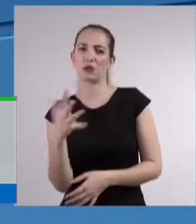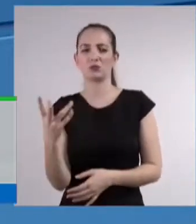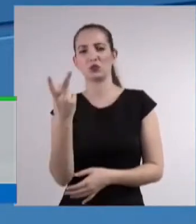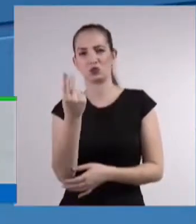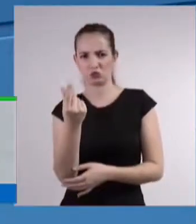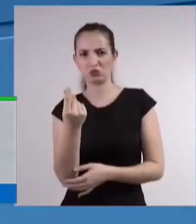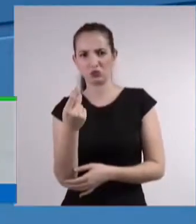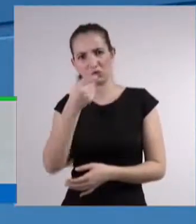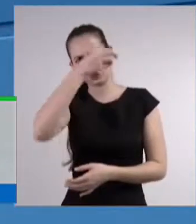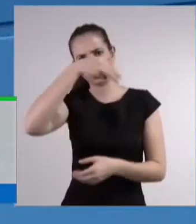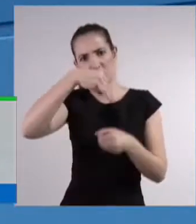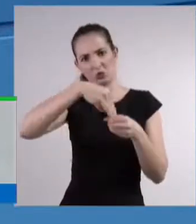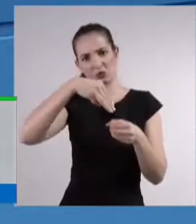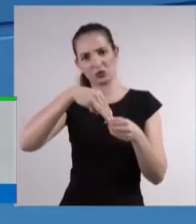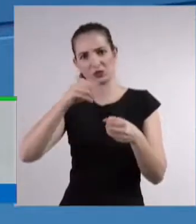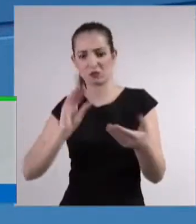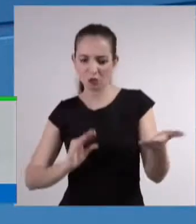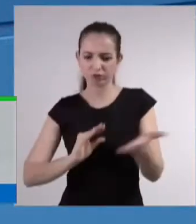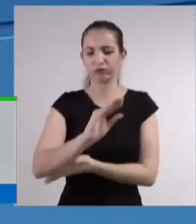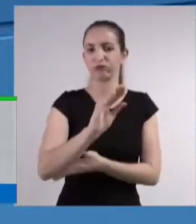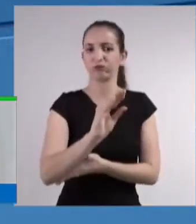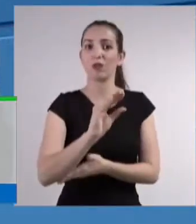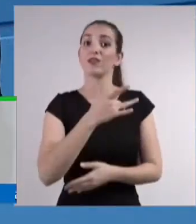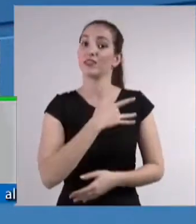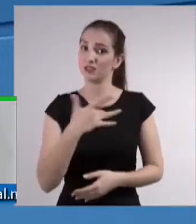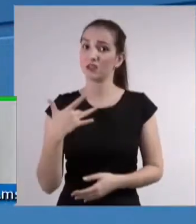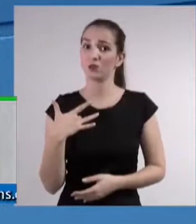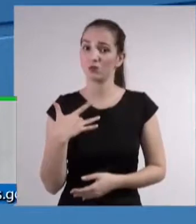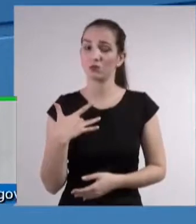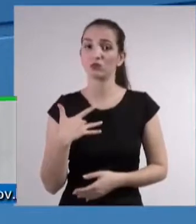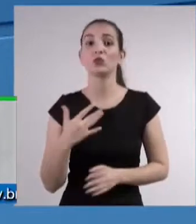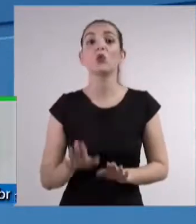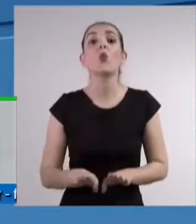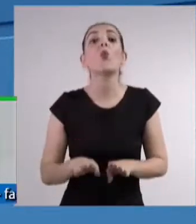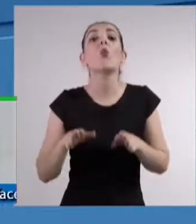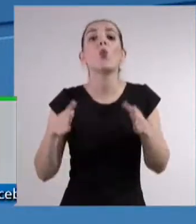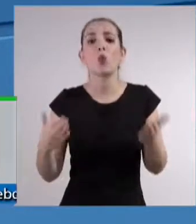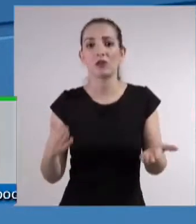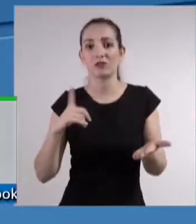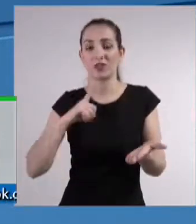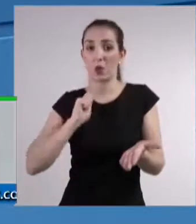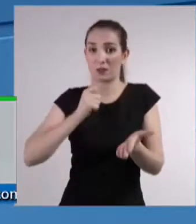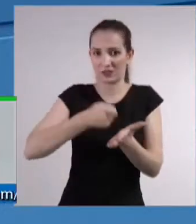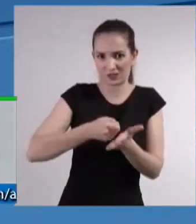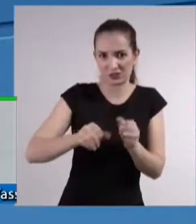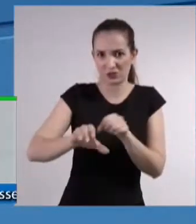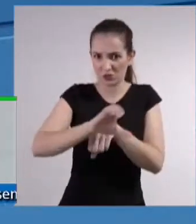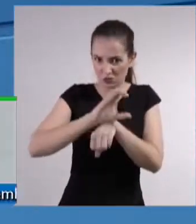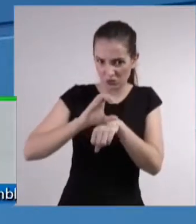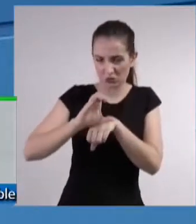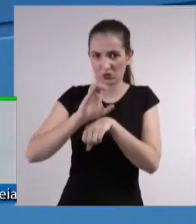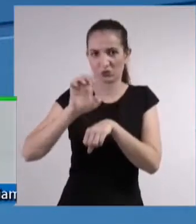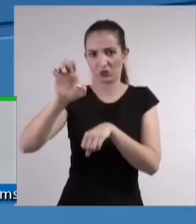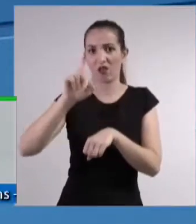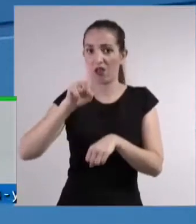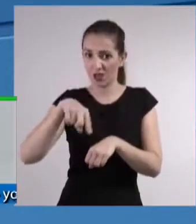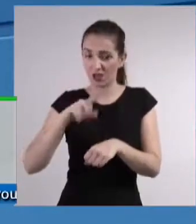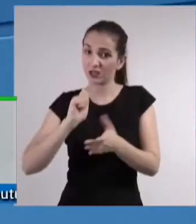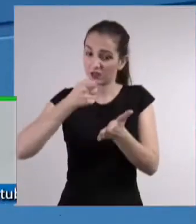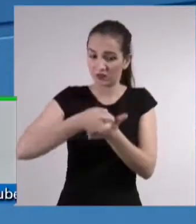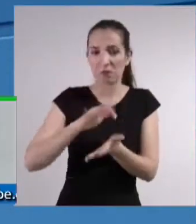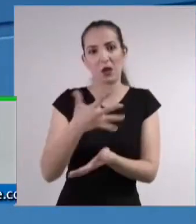receitas correntes em saúde, quando a obrigação constitucional é que invista no